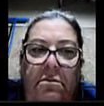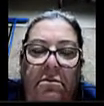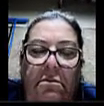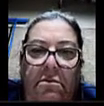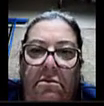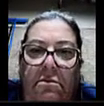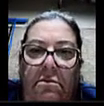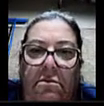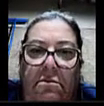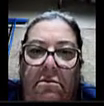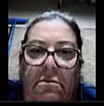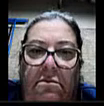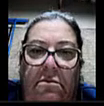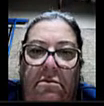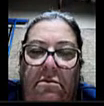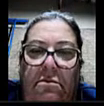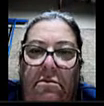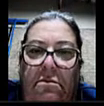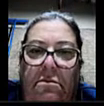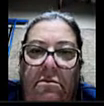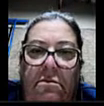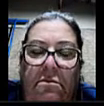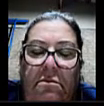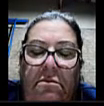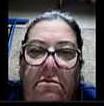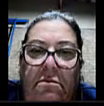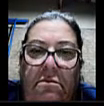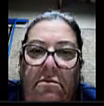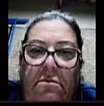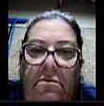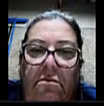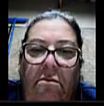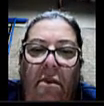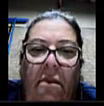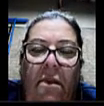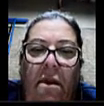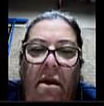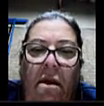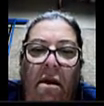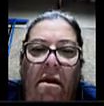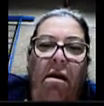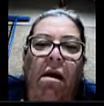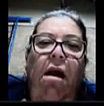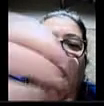uma forma geral, a gente percebe que tudo que envolve compreensão de números,